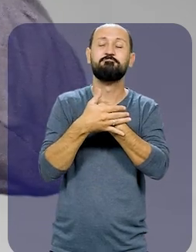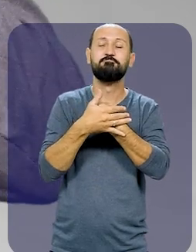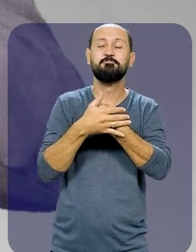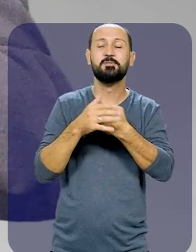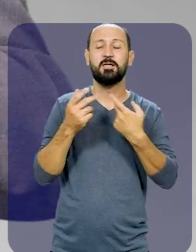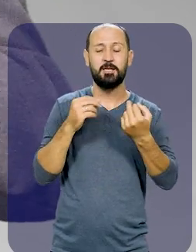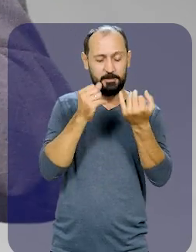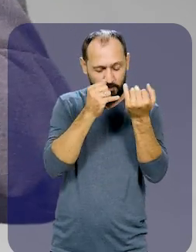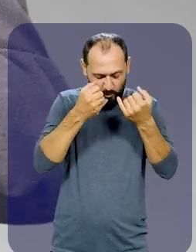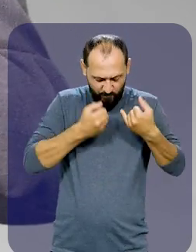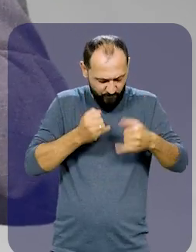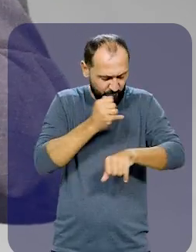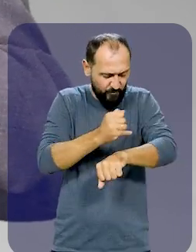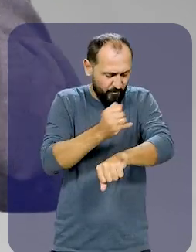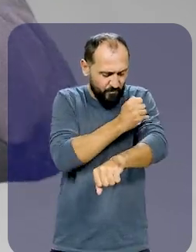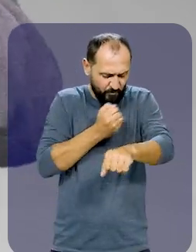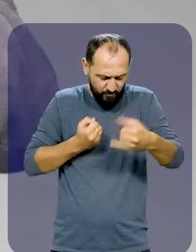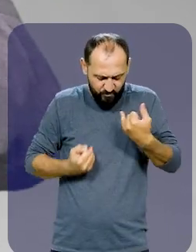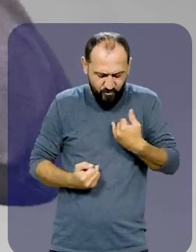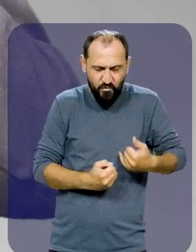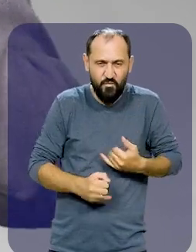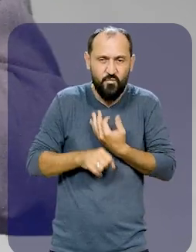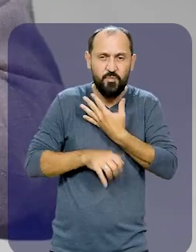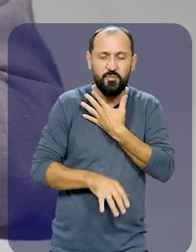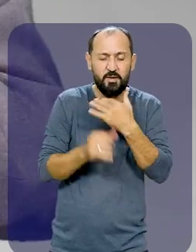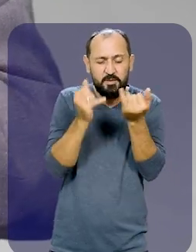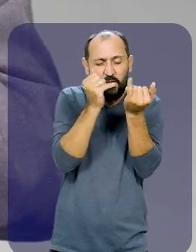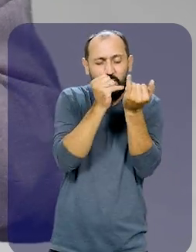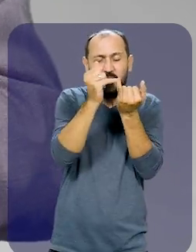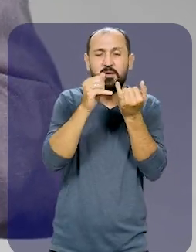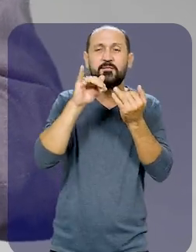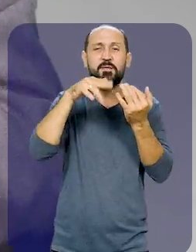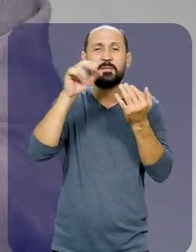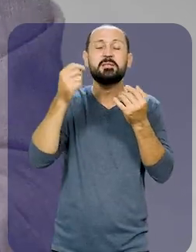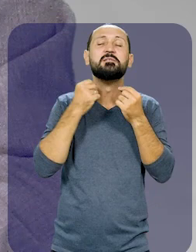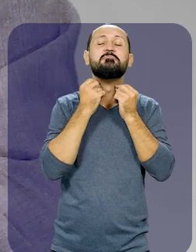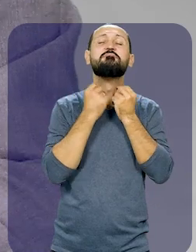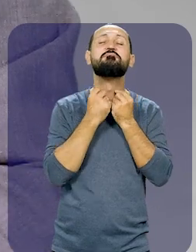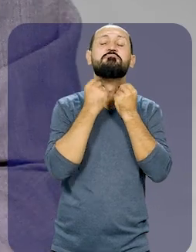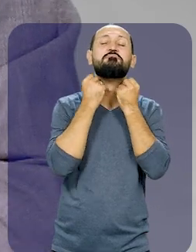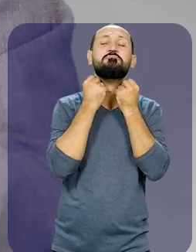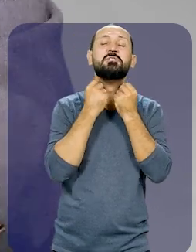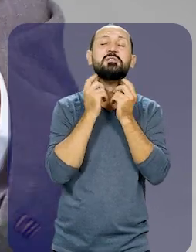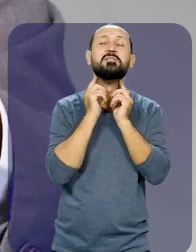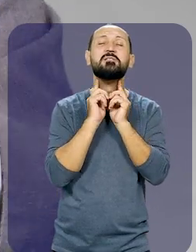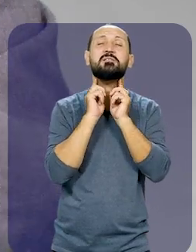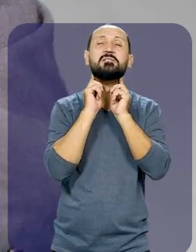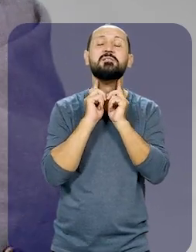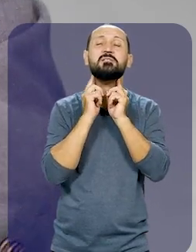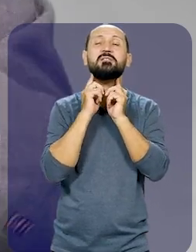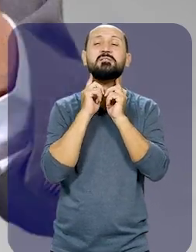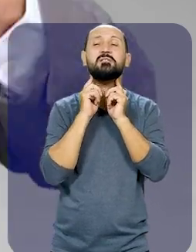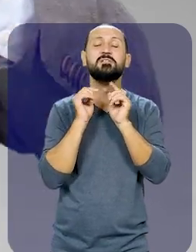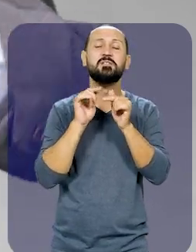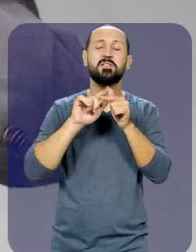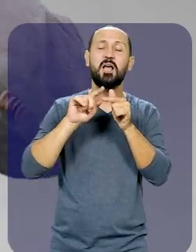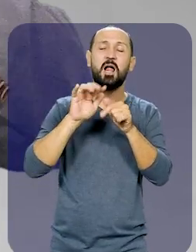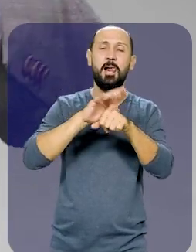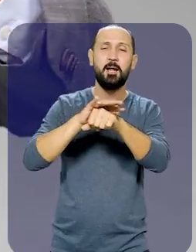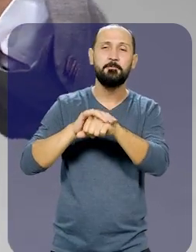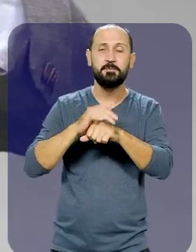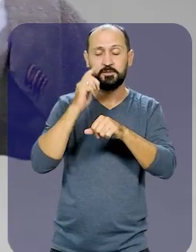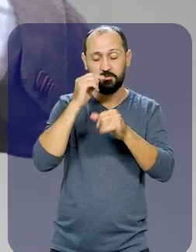os vasinhos todos inflamados. Se inflamar os vasinhos da tireoide, você vai ter uma tiroidite. Se